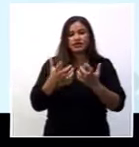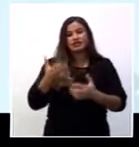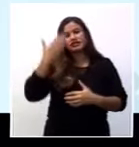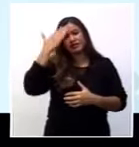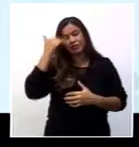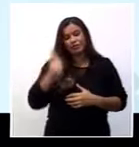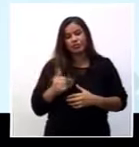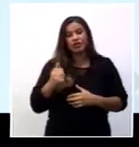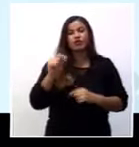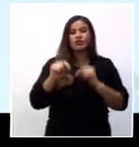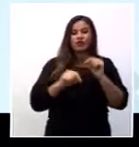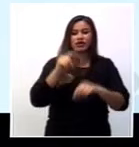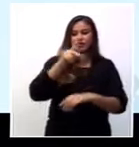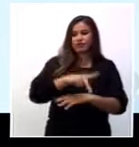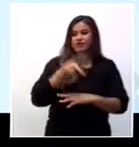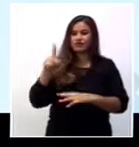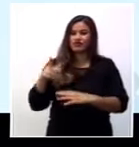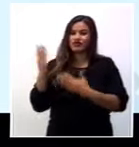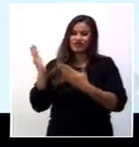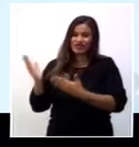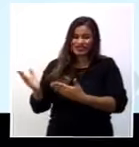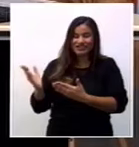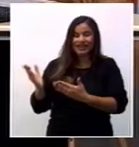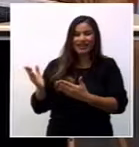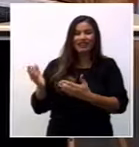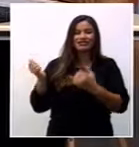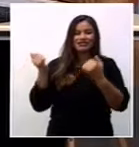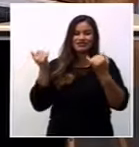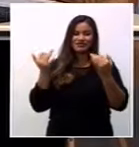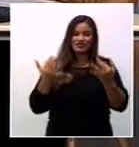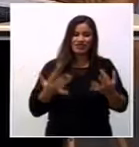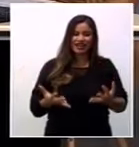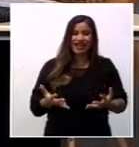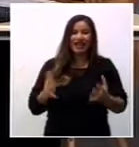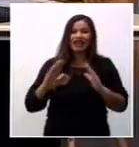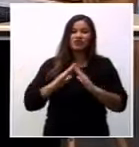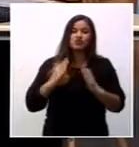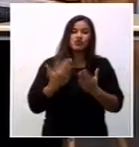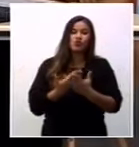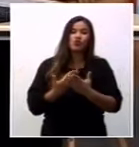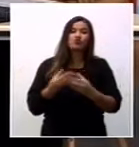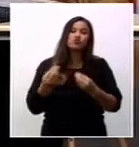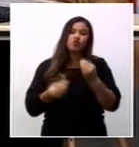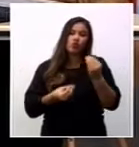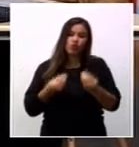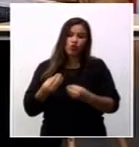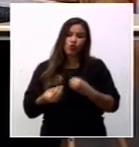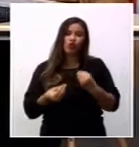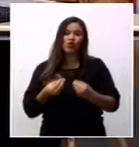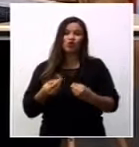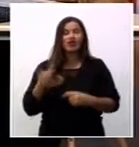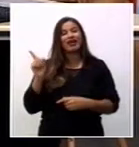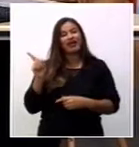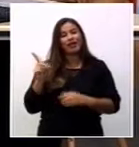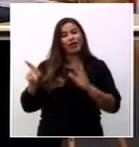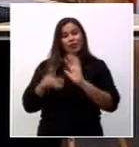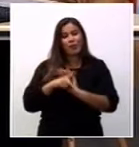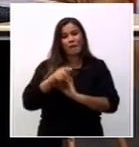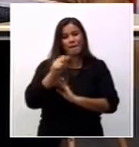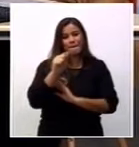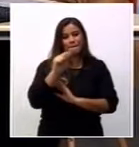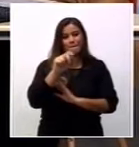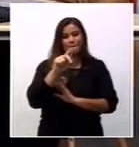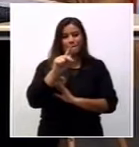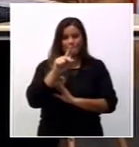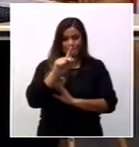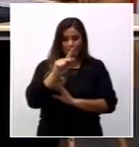professora Milene, para encerrar essa aula, sobre a participação, né, da escola, que ela veio lá de Paraibuna, aqui no Vale do